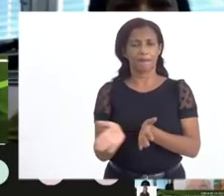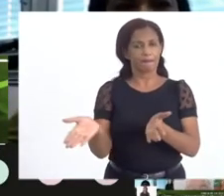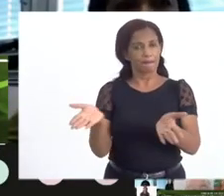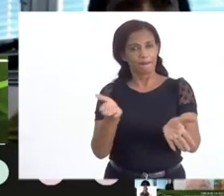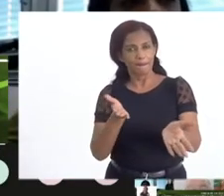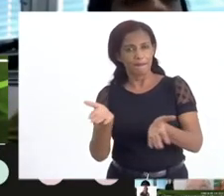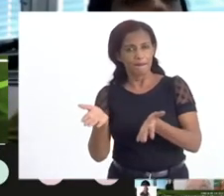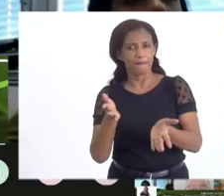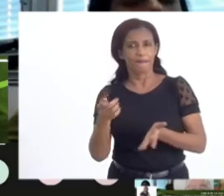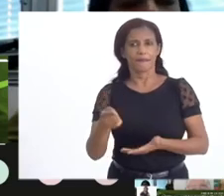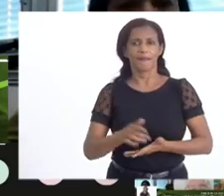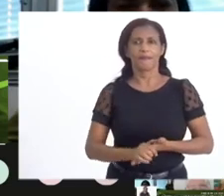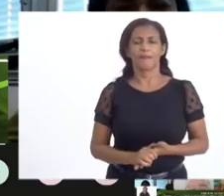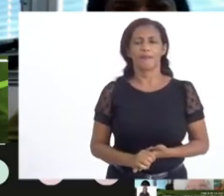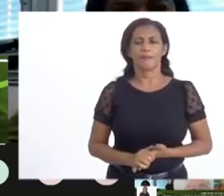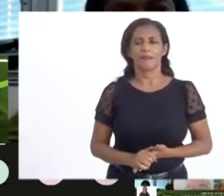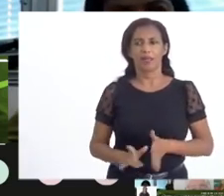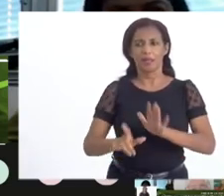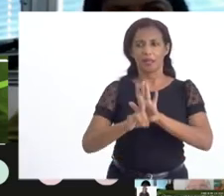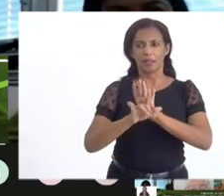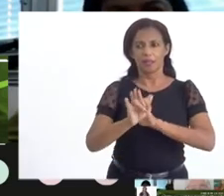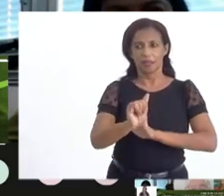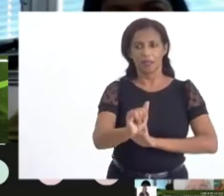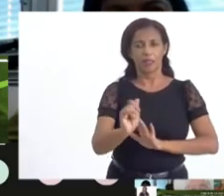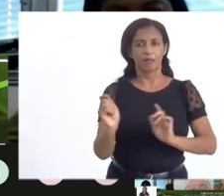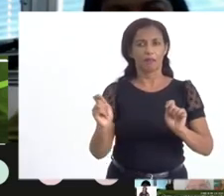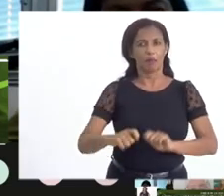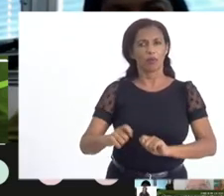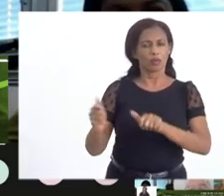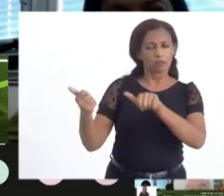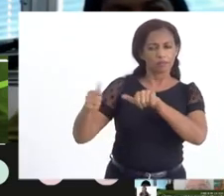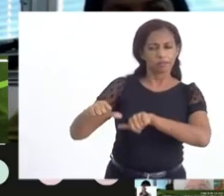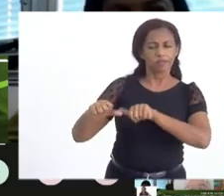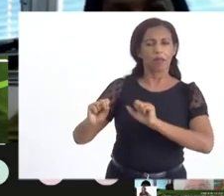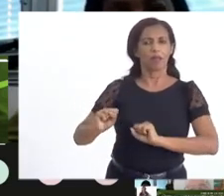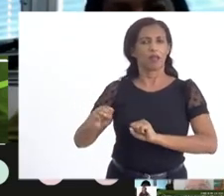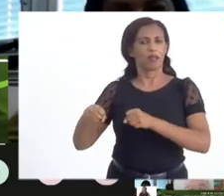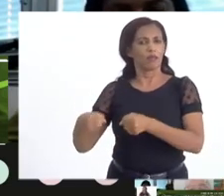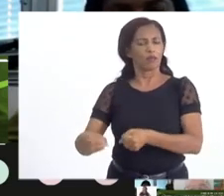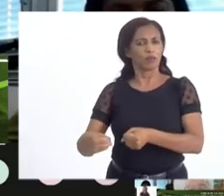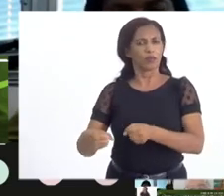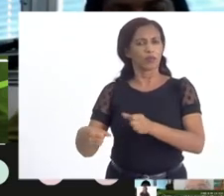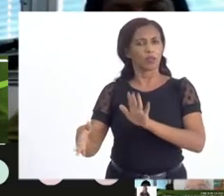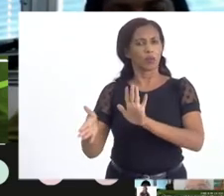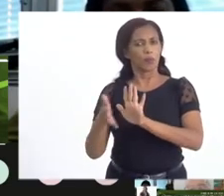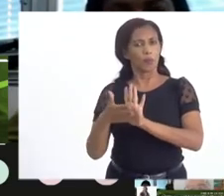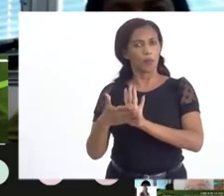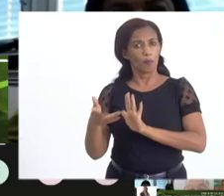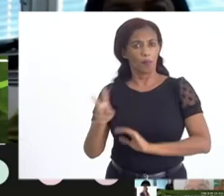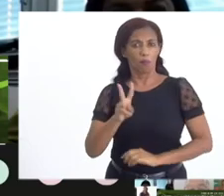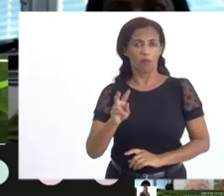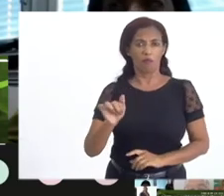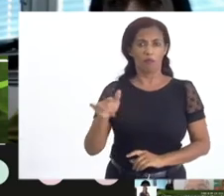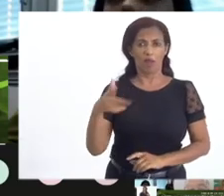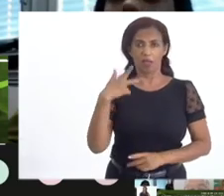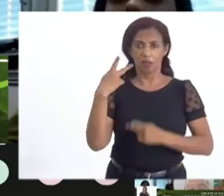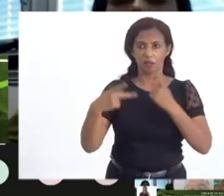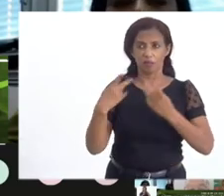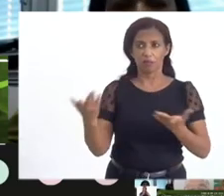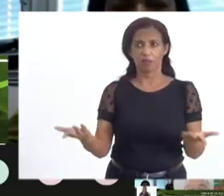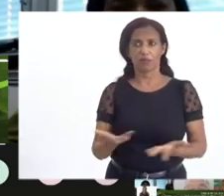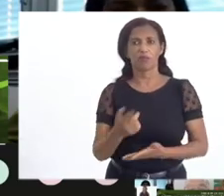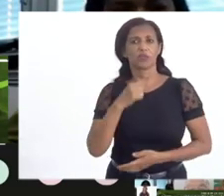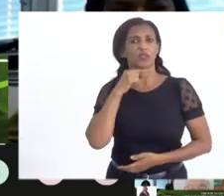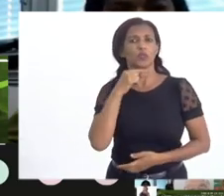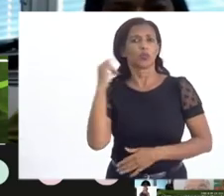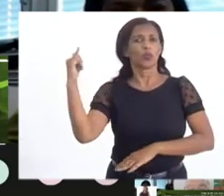embalo dessa lei para poder analisar isso, reforçando que o próprio colega Wagner colocou agora. Você não